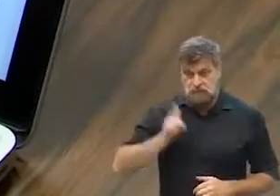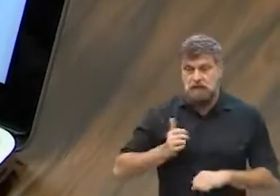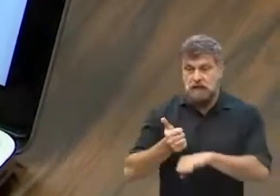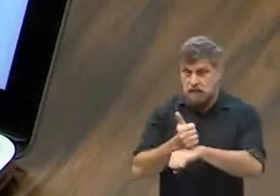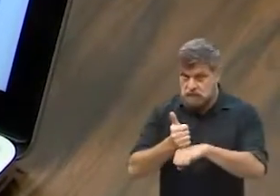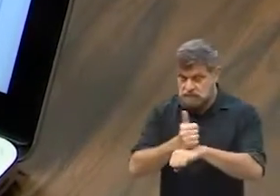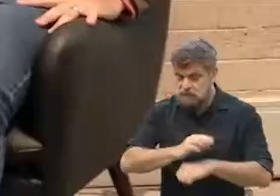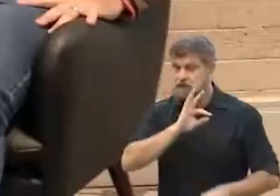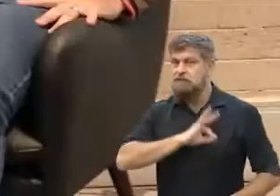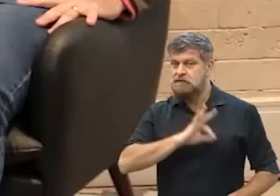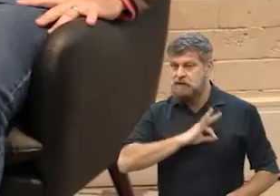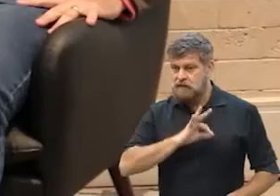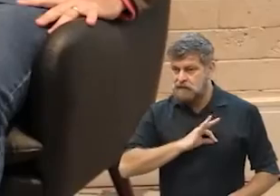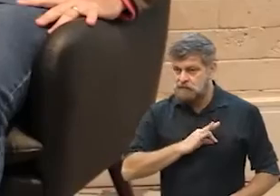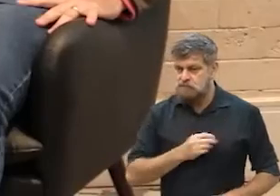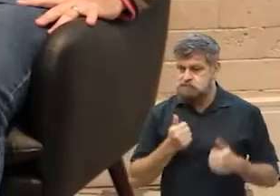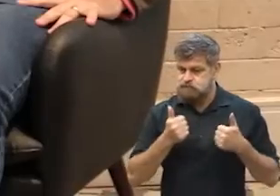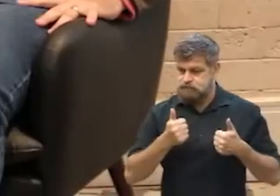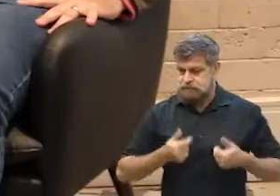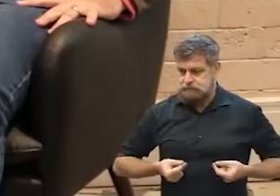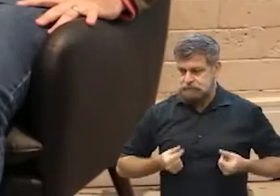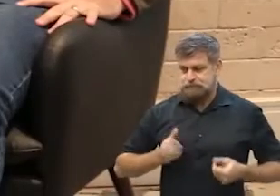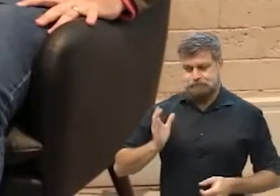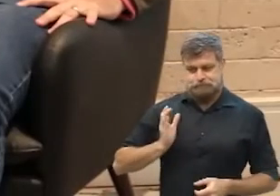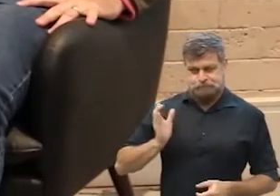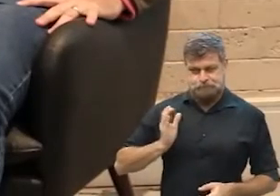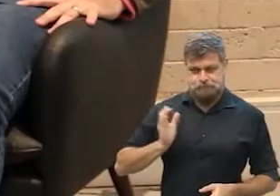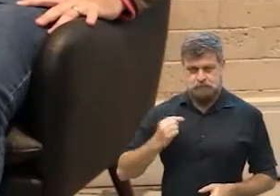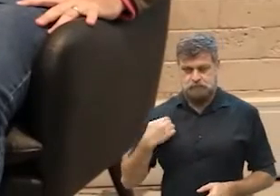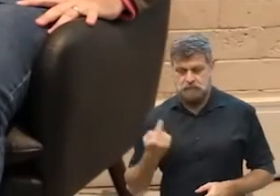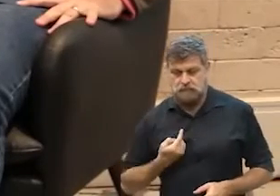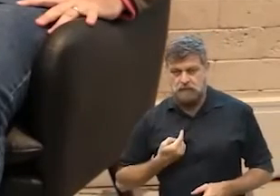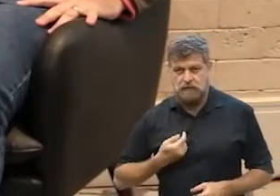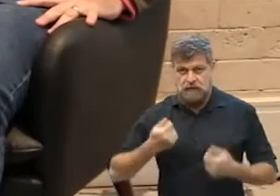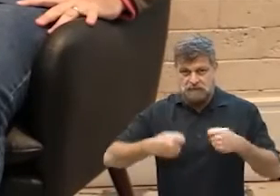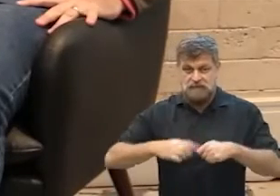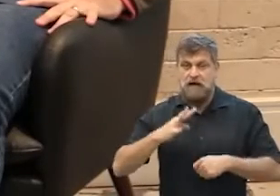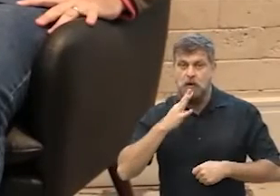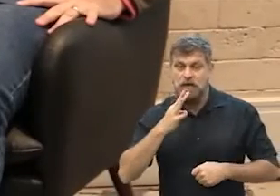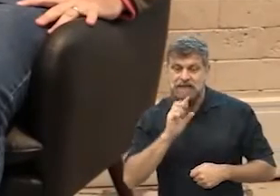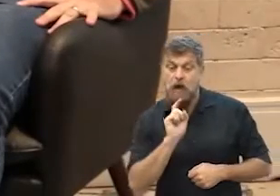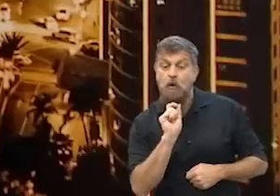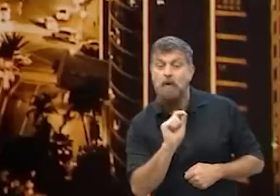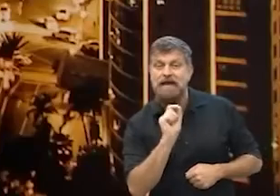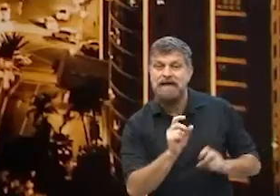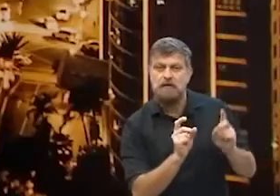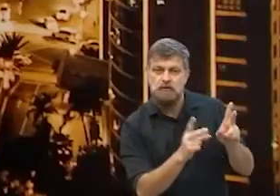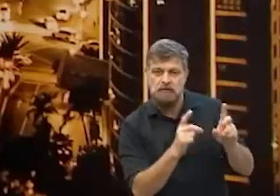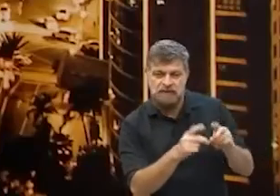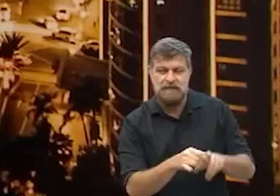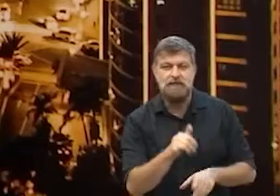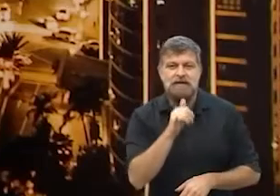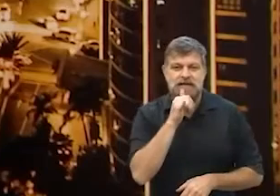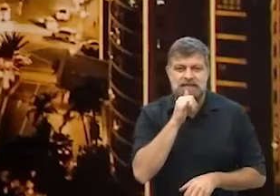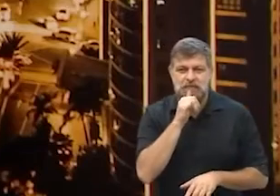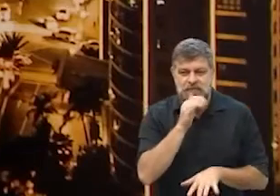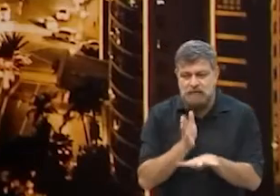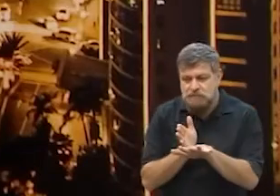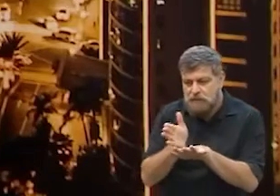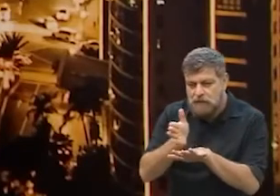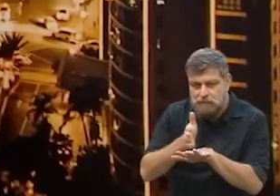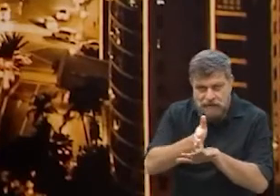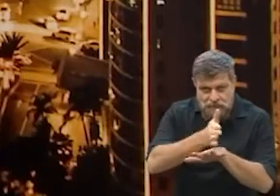mais remunera. E o importante é você conhecer o seu produto. Então você